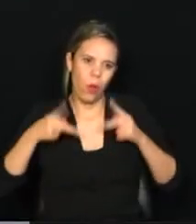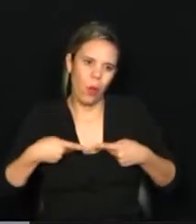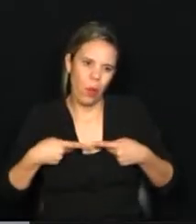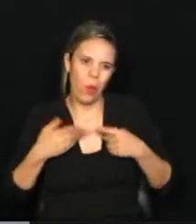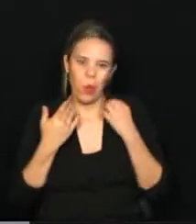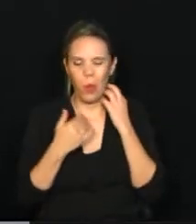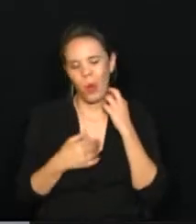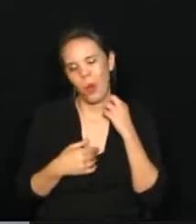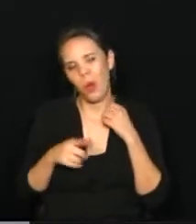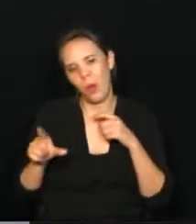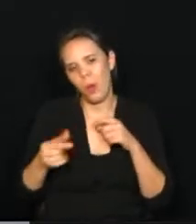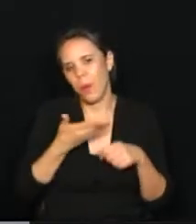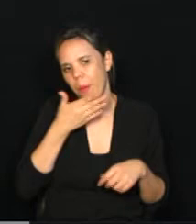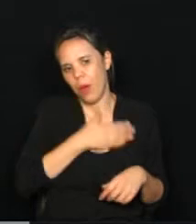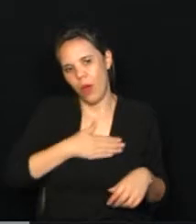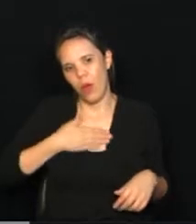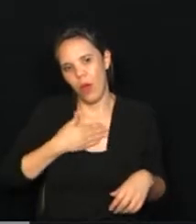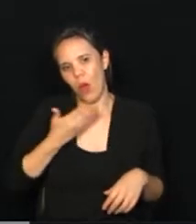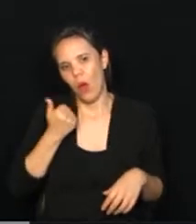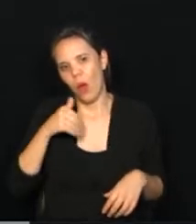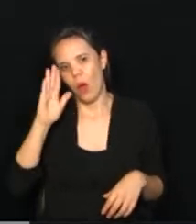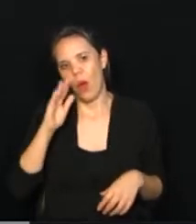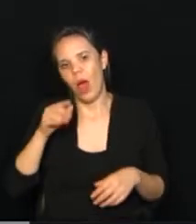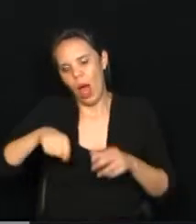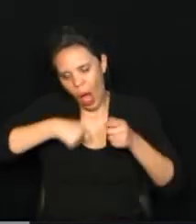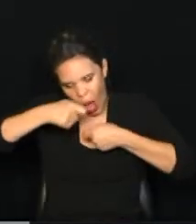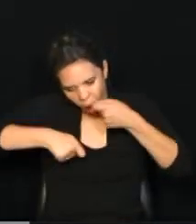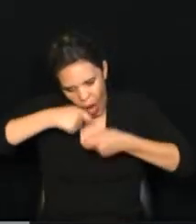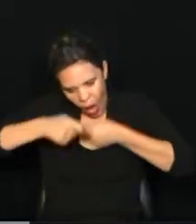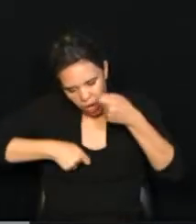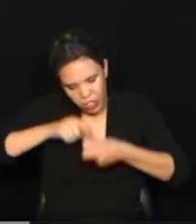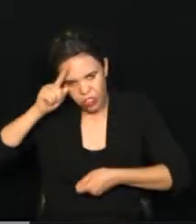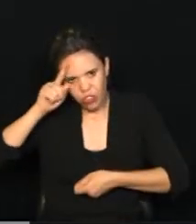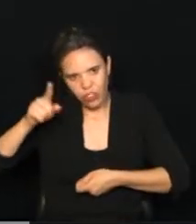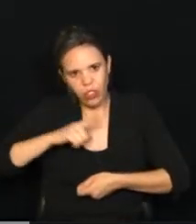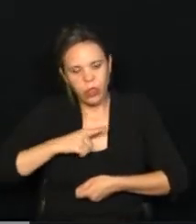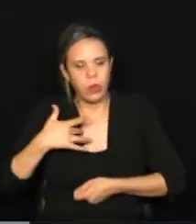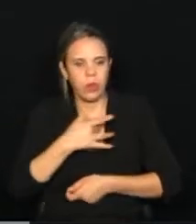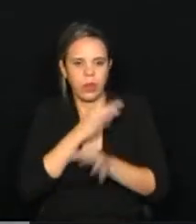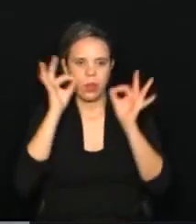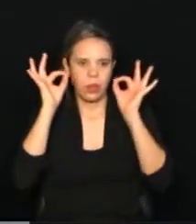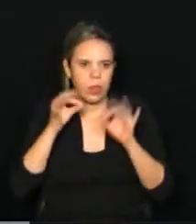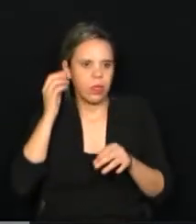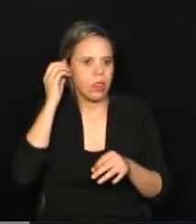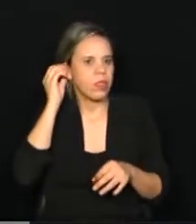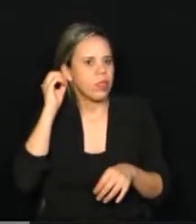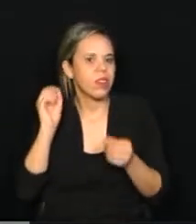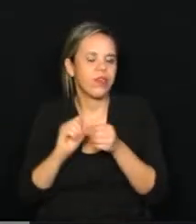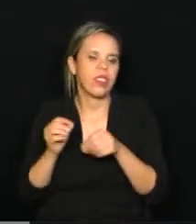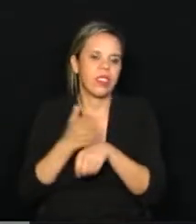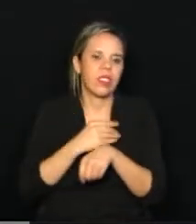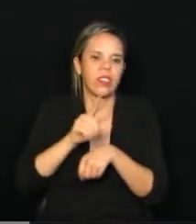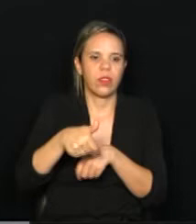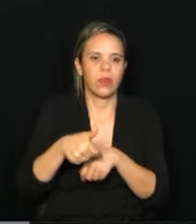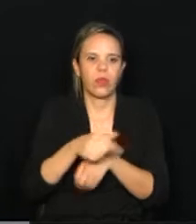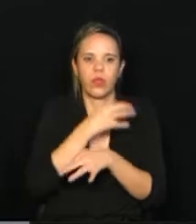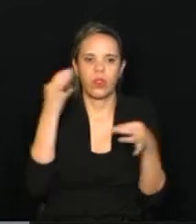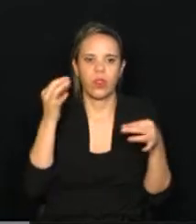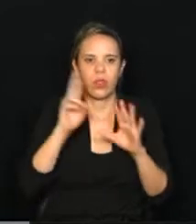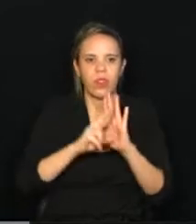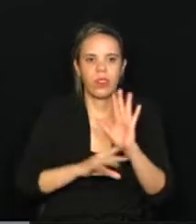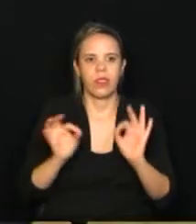Uhum. Mas eu prefiro realmente na comida mesmo. Em dia de jogo eu tenho a alimentação certinha do que fazer antes do jogo, depois do jogo, então é tudo bem